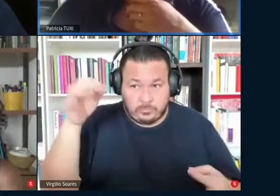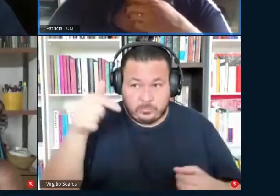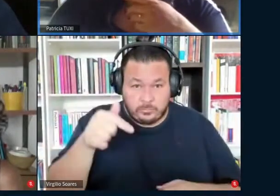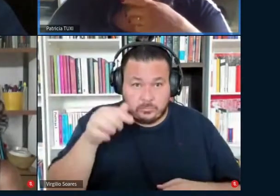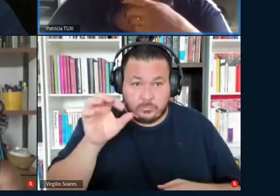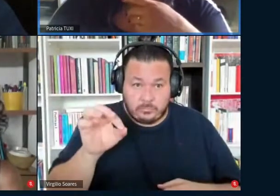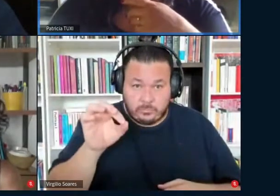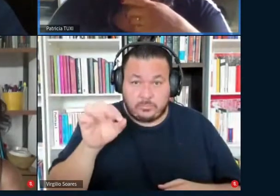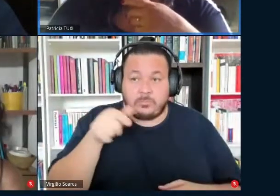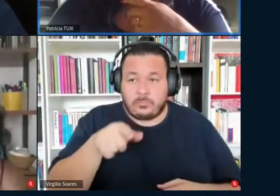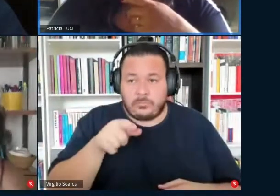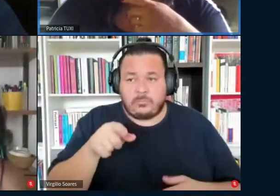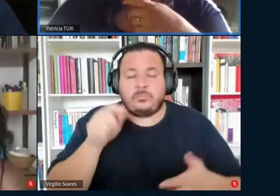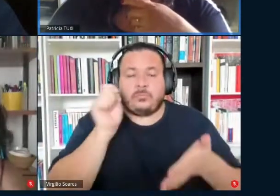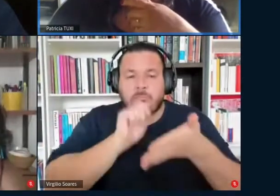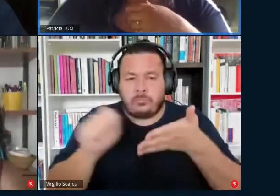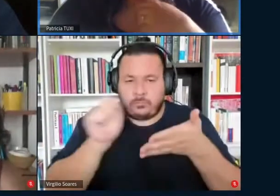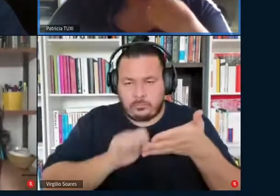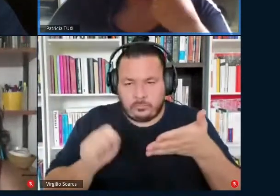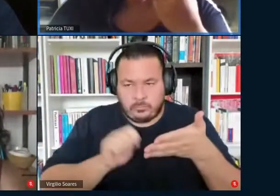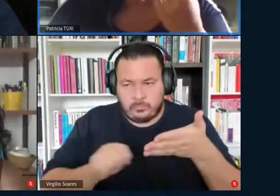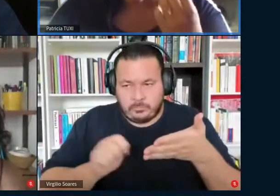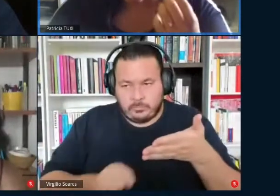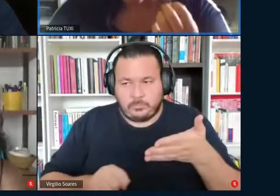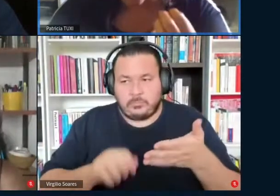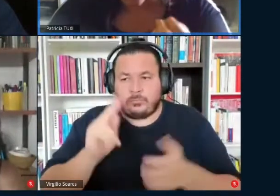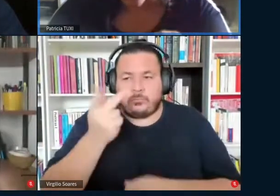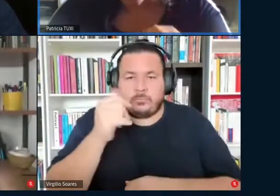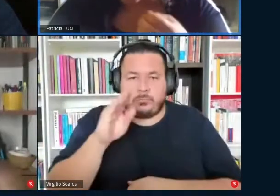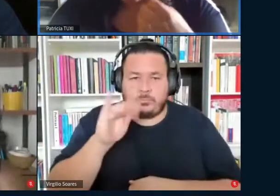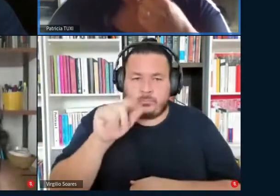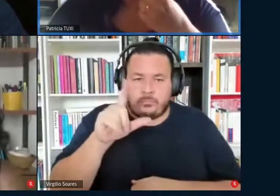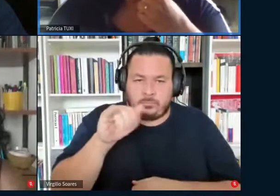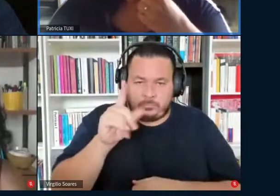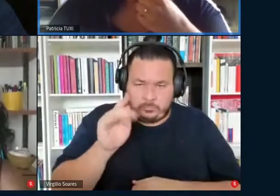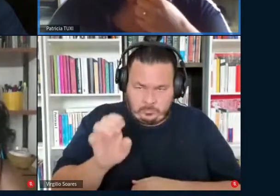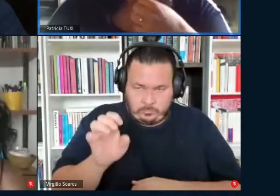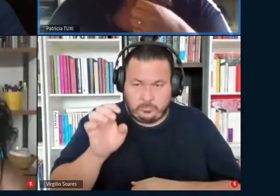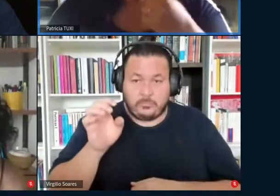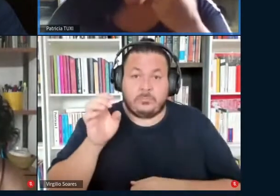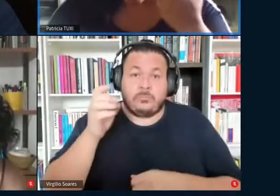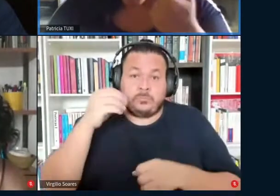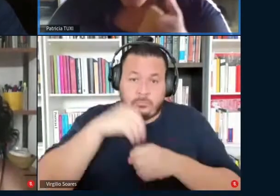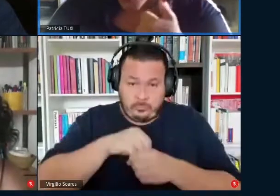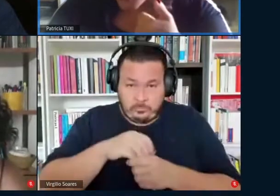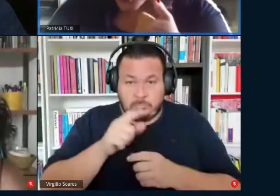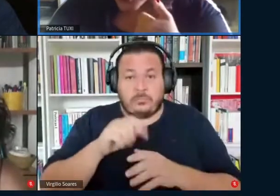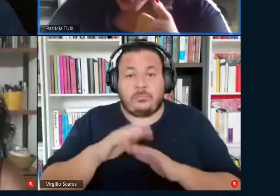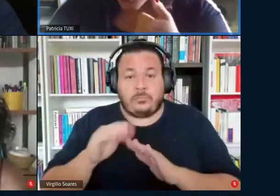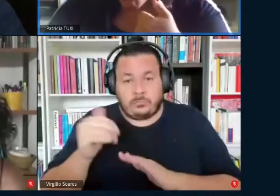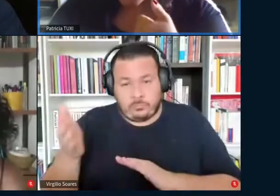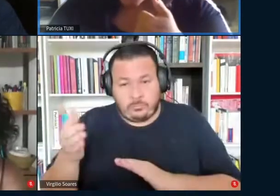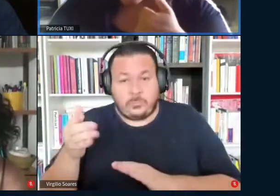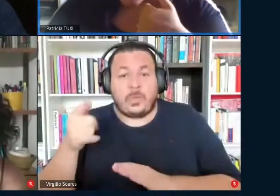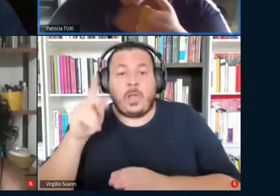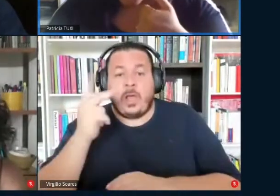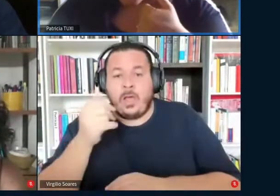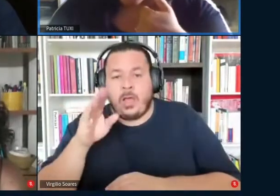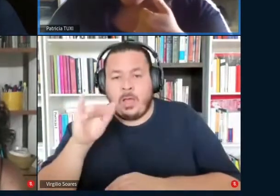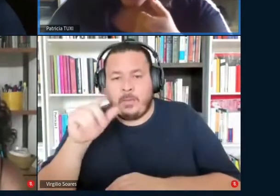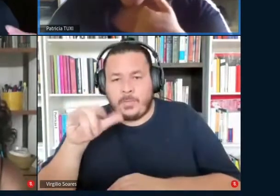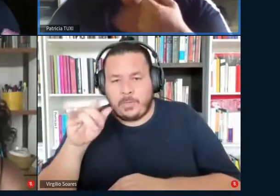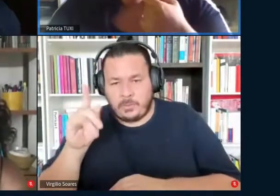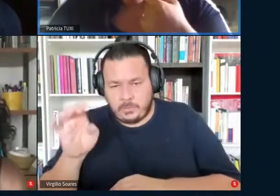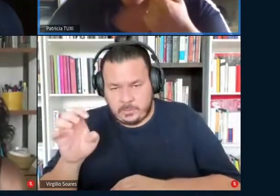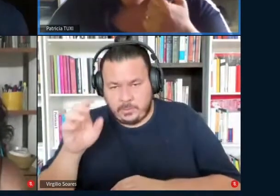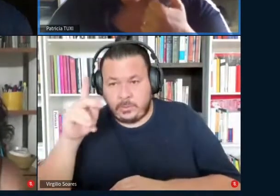a descrever as habilidades internas, as habilidades posteriores ao processo. E na habilidade posterior ao processo, na